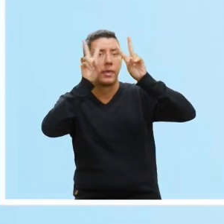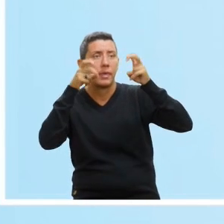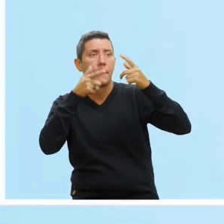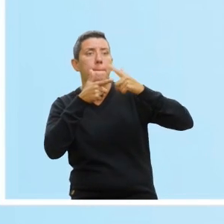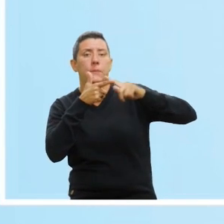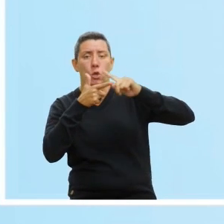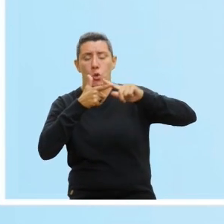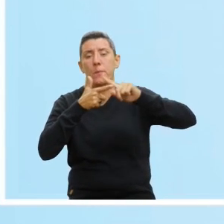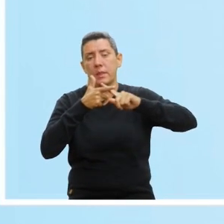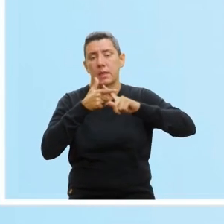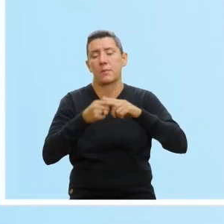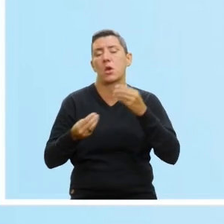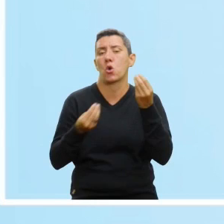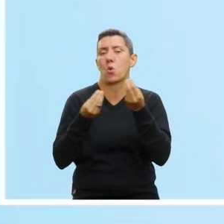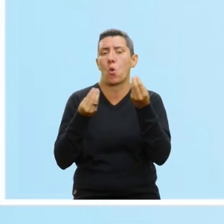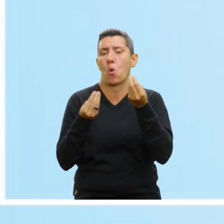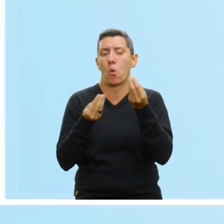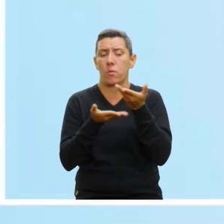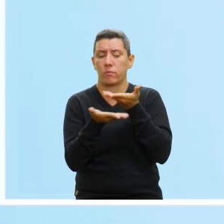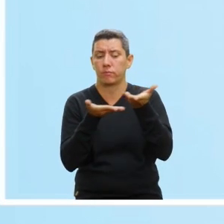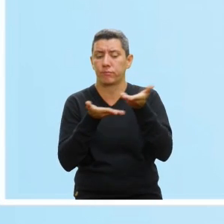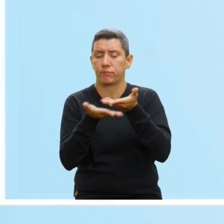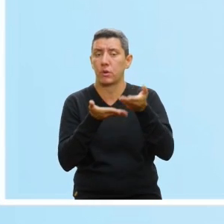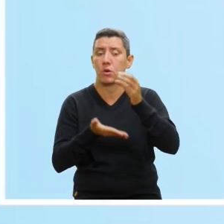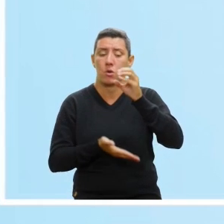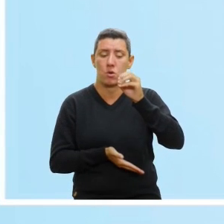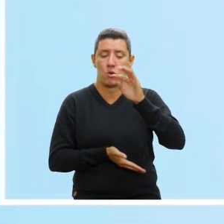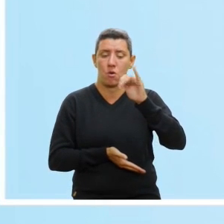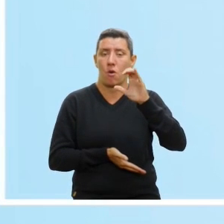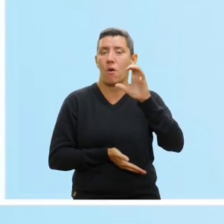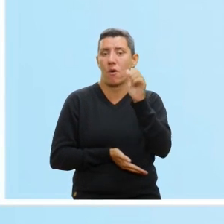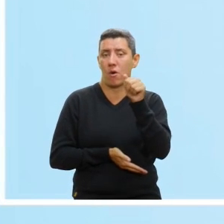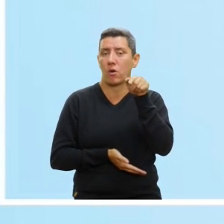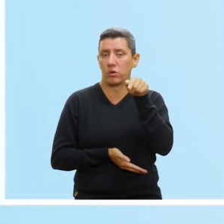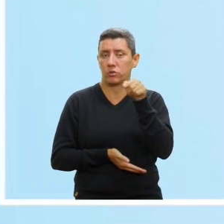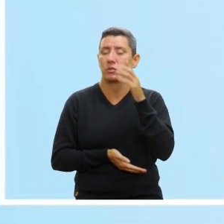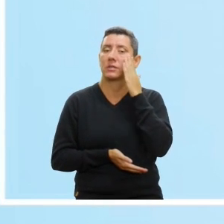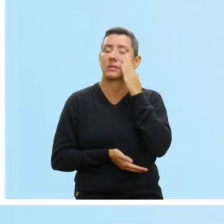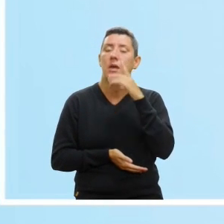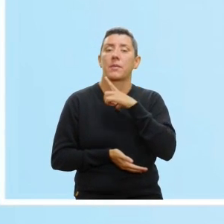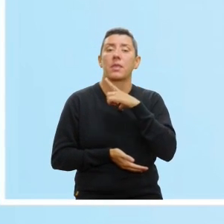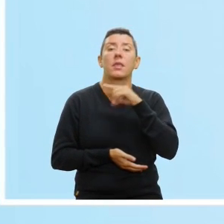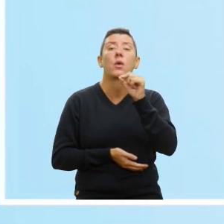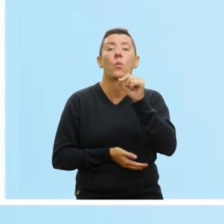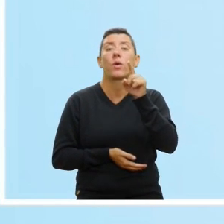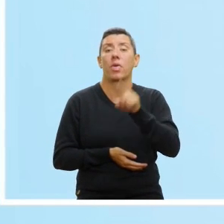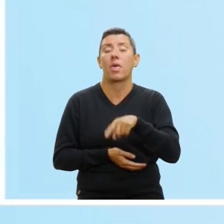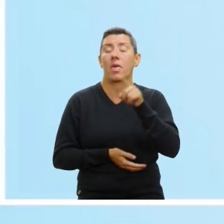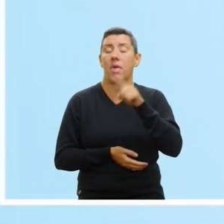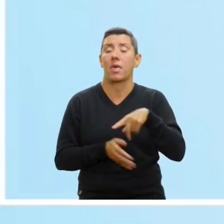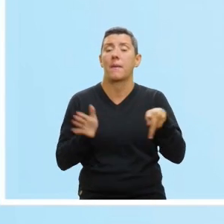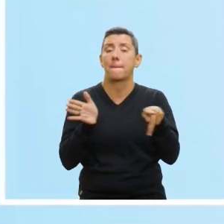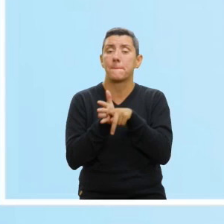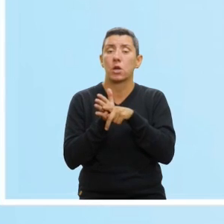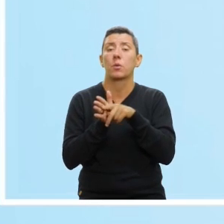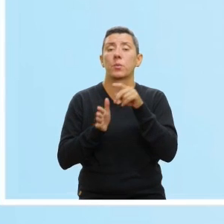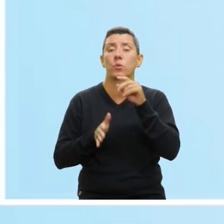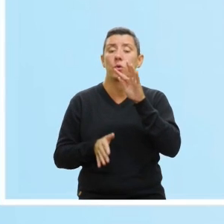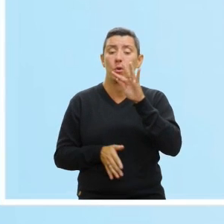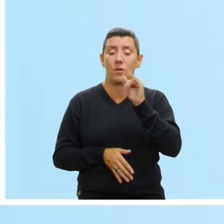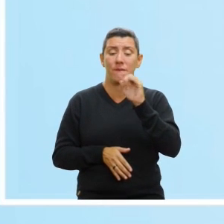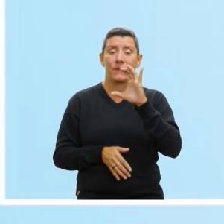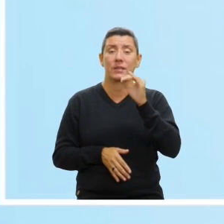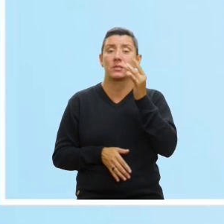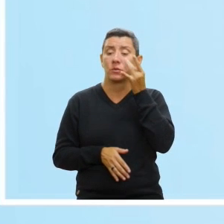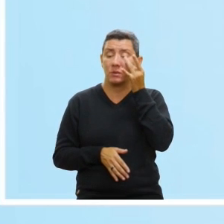ótica. A transmissão ótica já está dando para ver que ela é uma coisa bem física, né? É a transmissão de luz, uma luz com uma